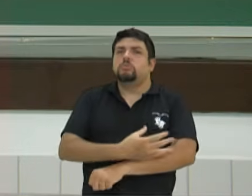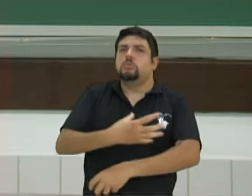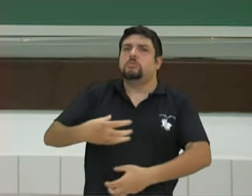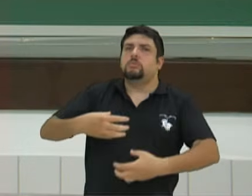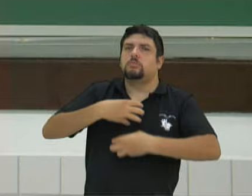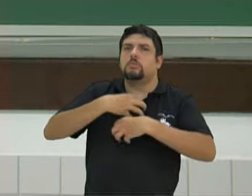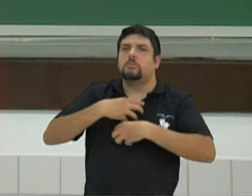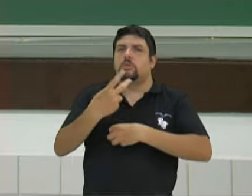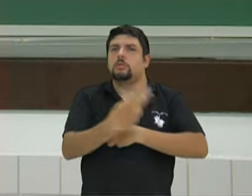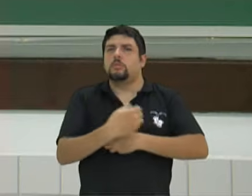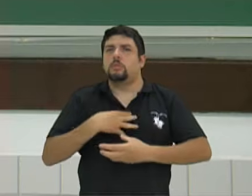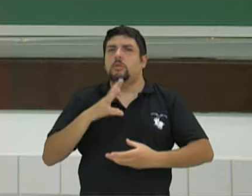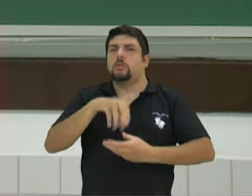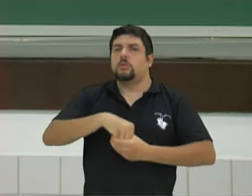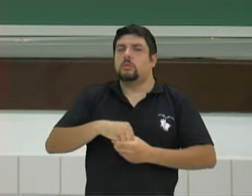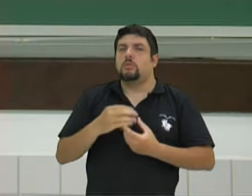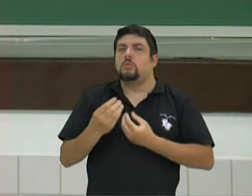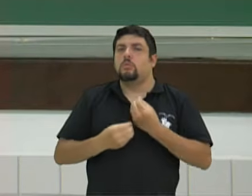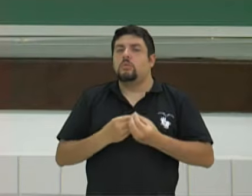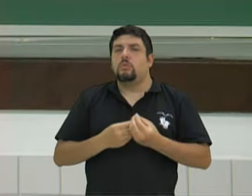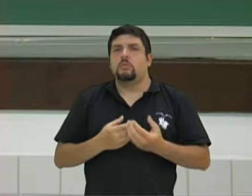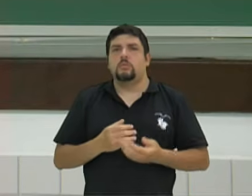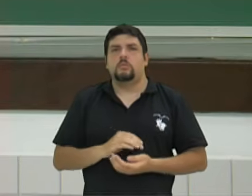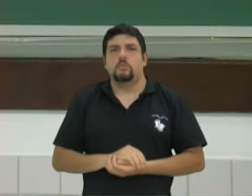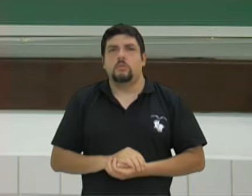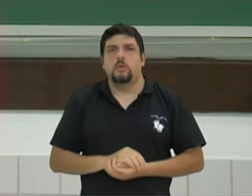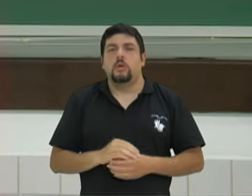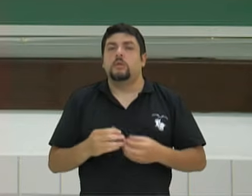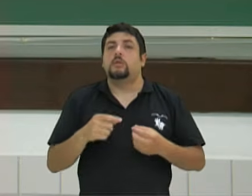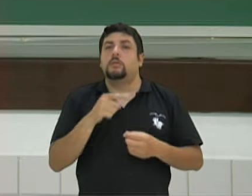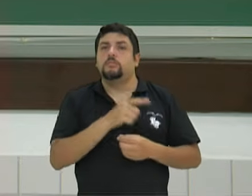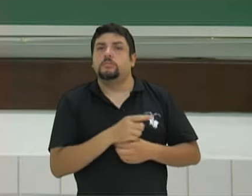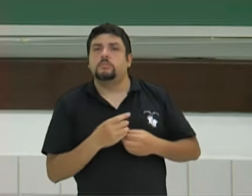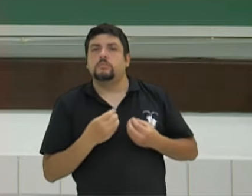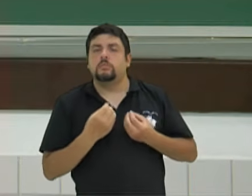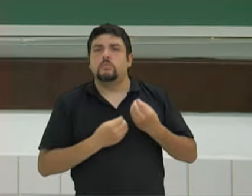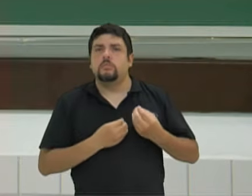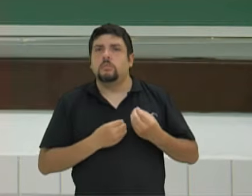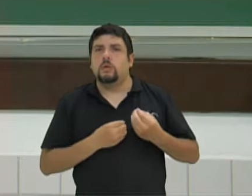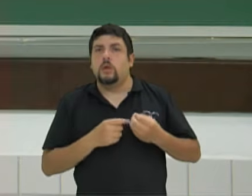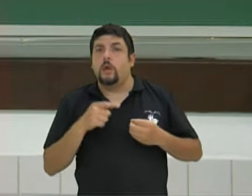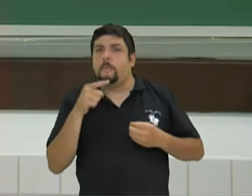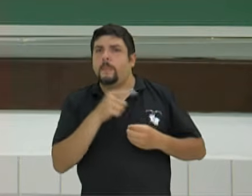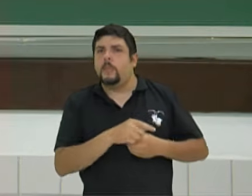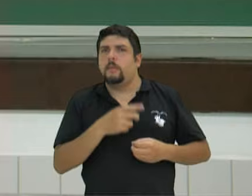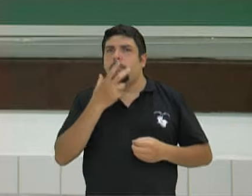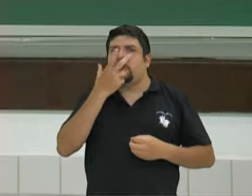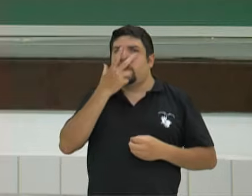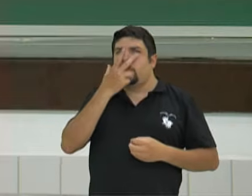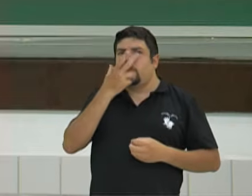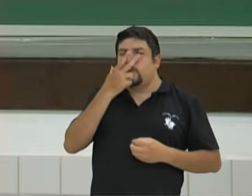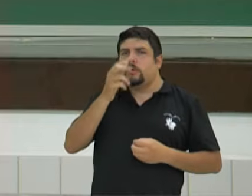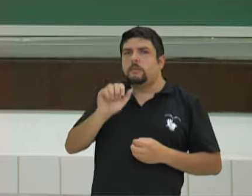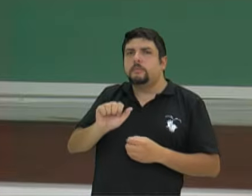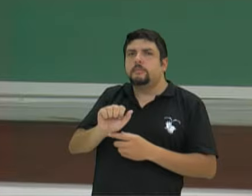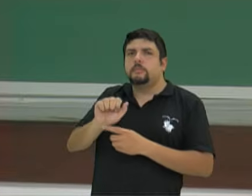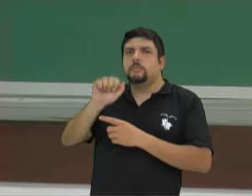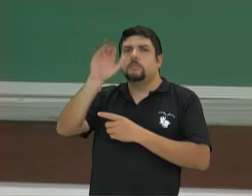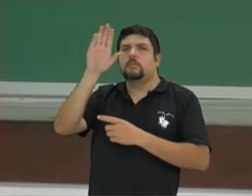do personagem. O que faz isso? Fez o personagem ficar cada vez mais,